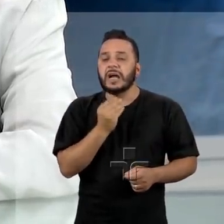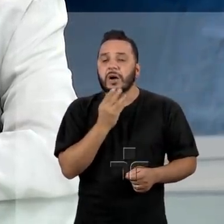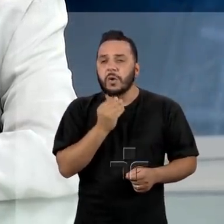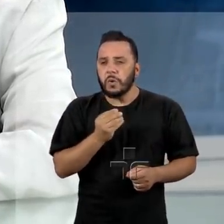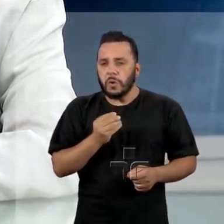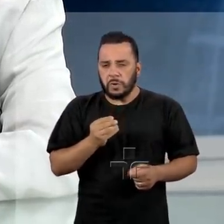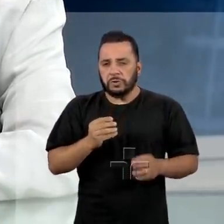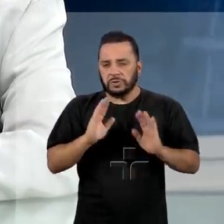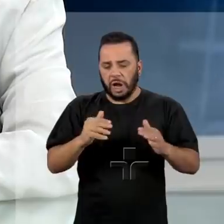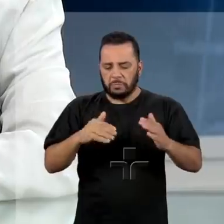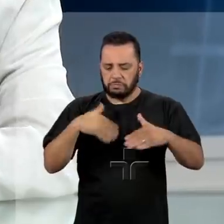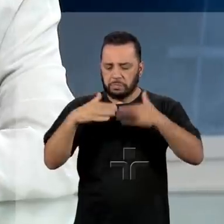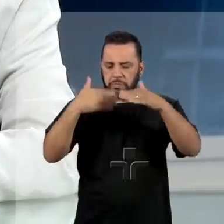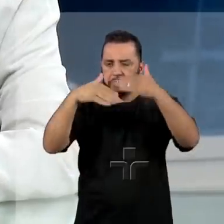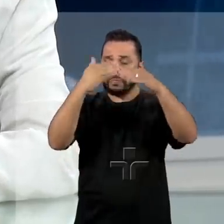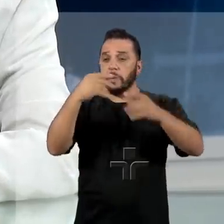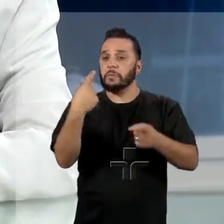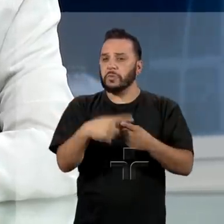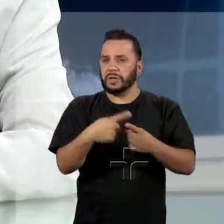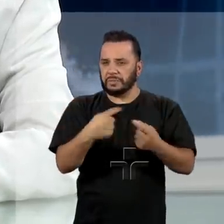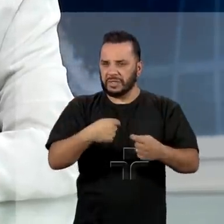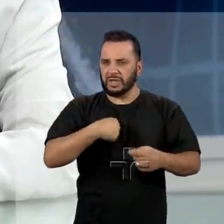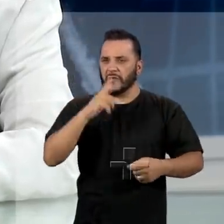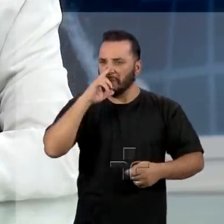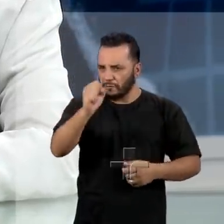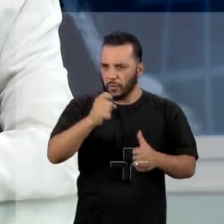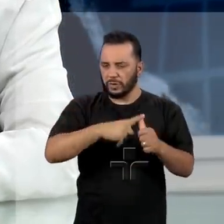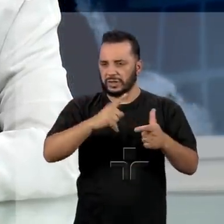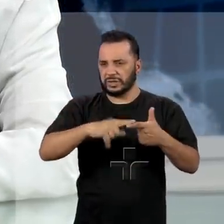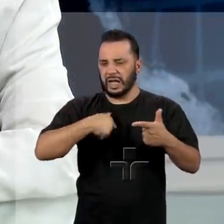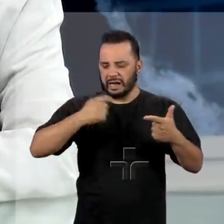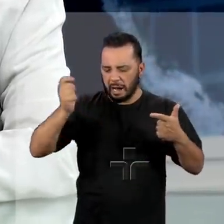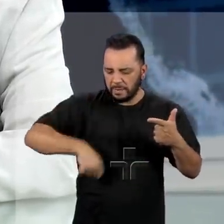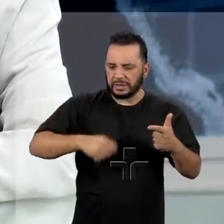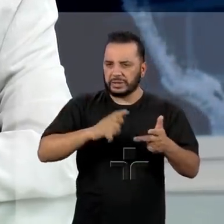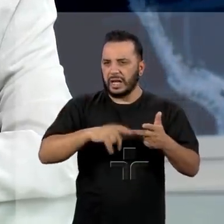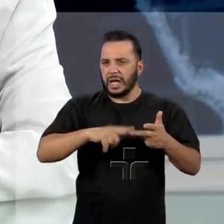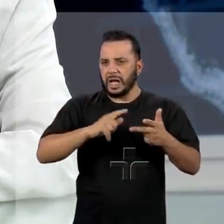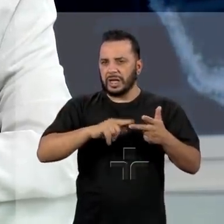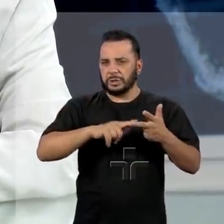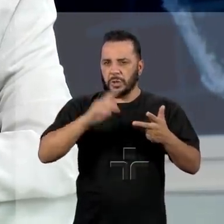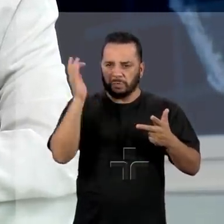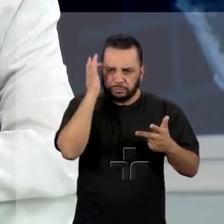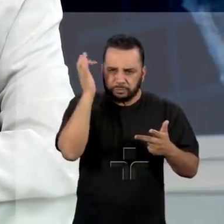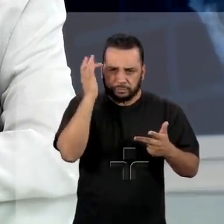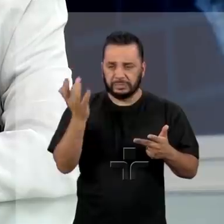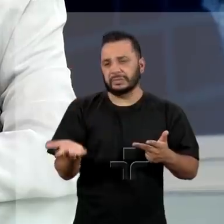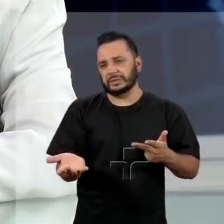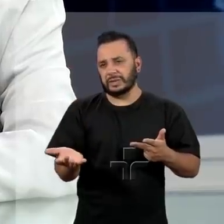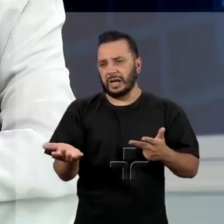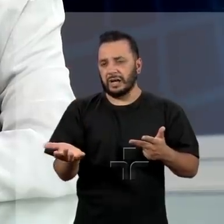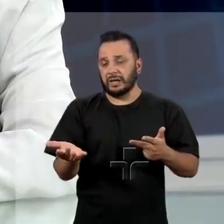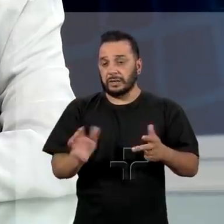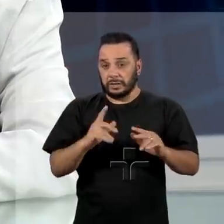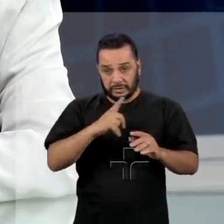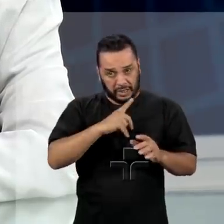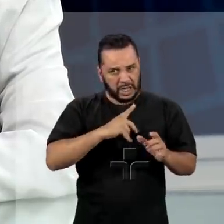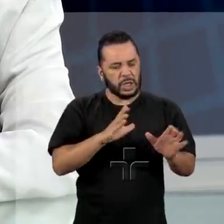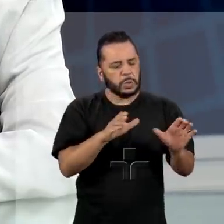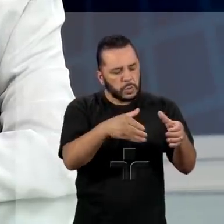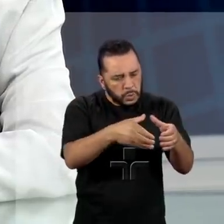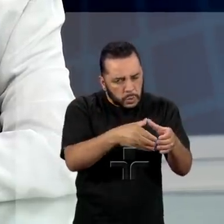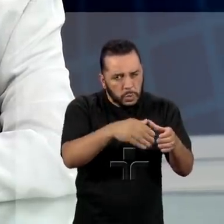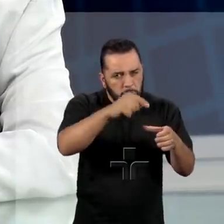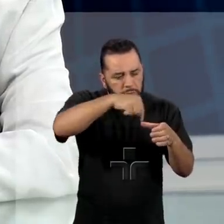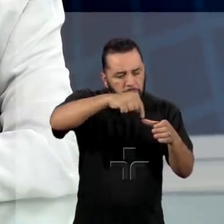força, decisão e competência, porque isso é uma discussão bem interna em Israel, né? Desde a fundação do Estado. Existe um grupo muito forte que